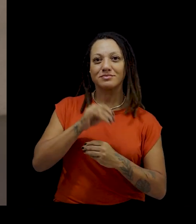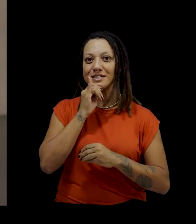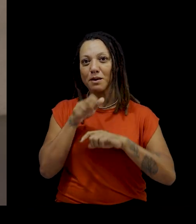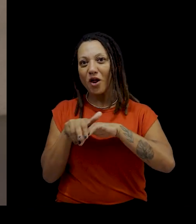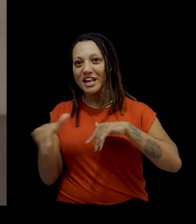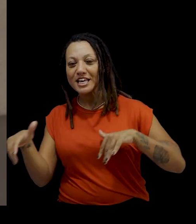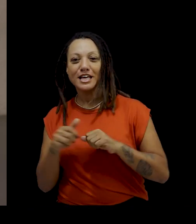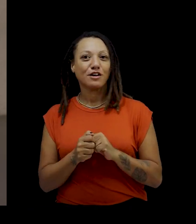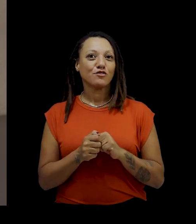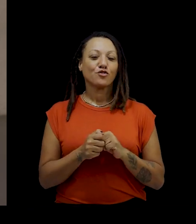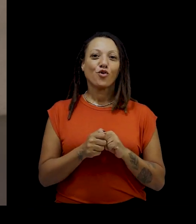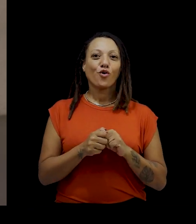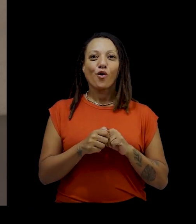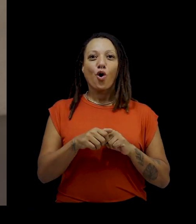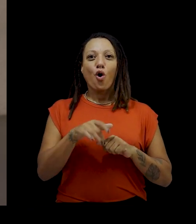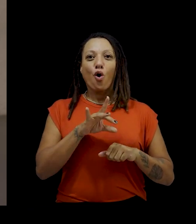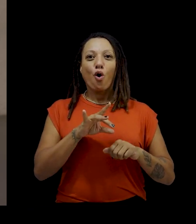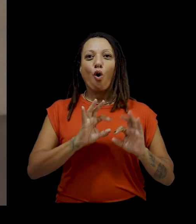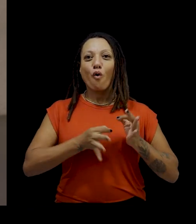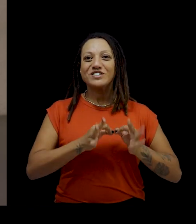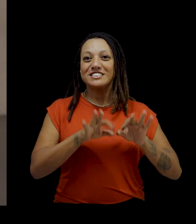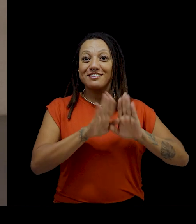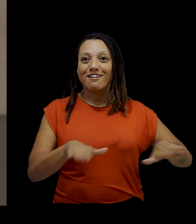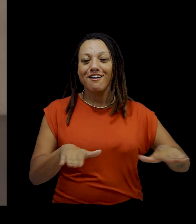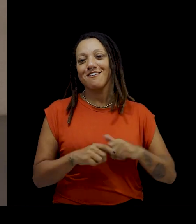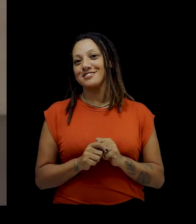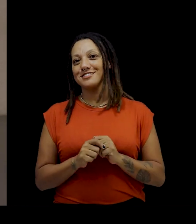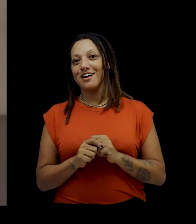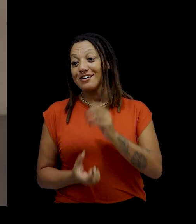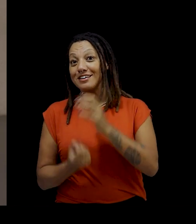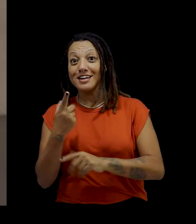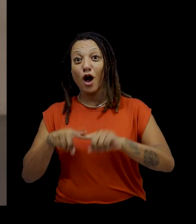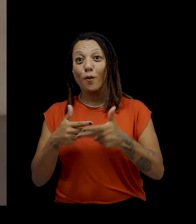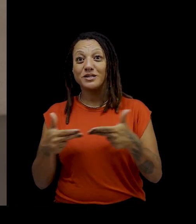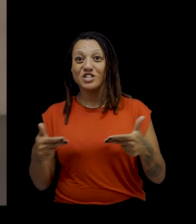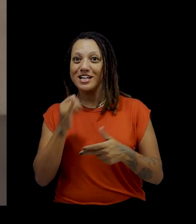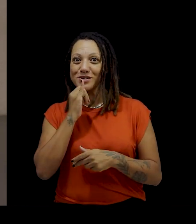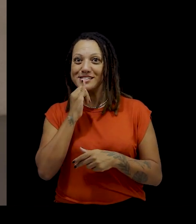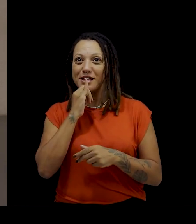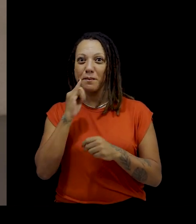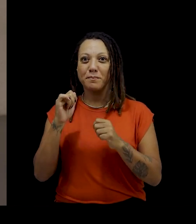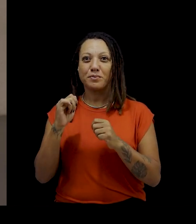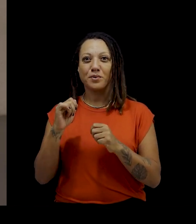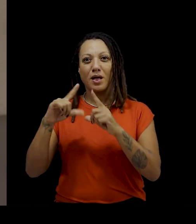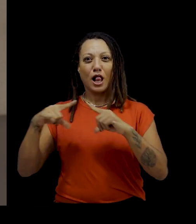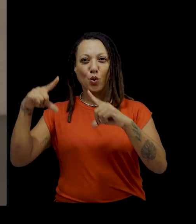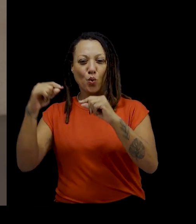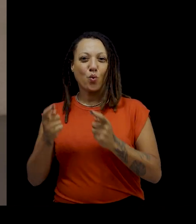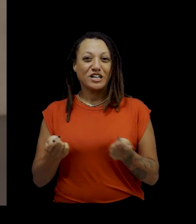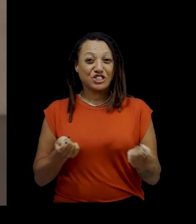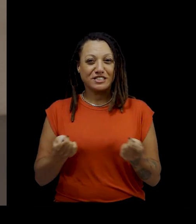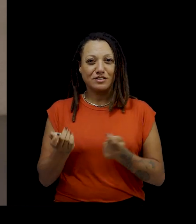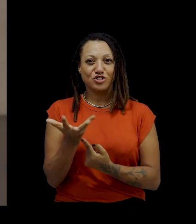ordens entrarem, desde arquivo até oficina com criança, até produção de objetos, tipo a